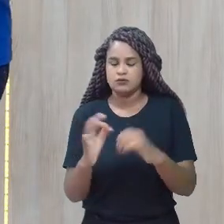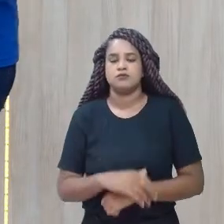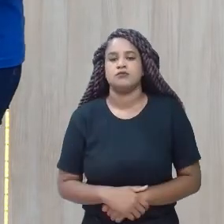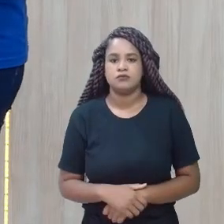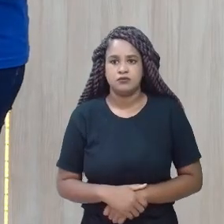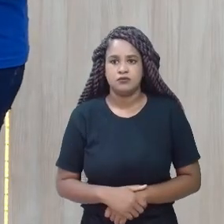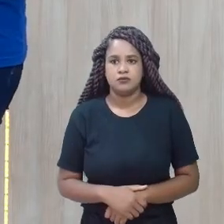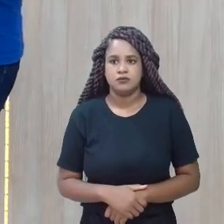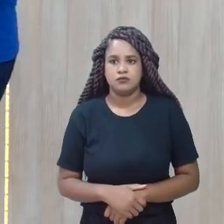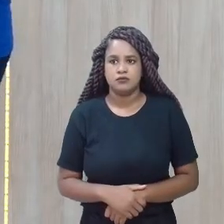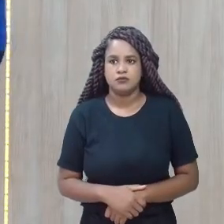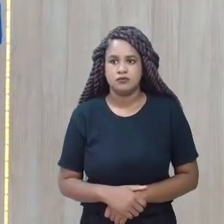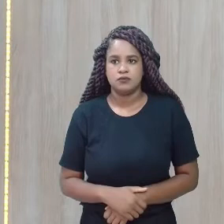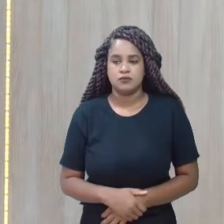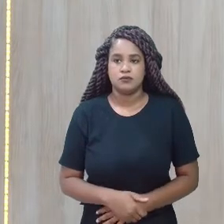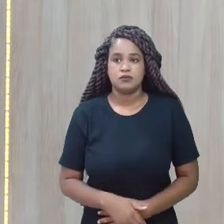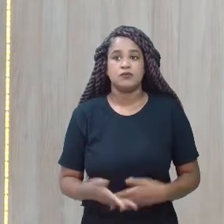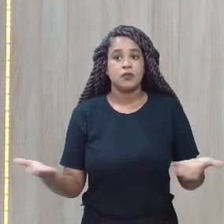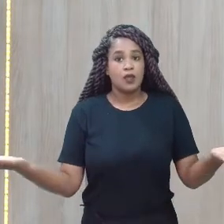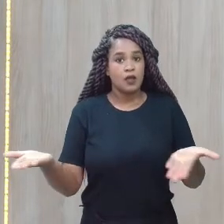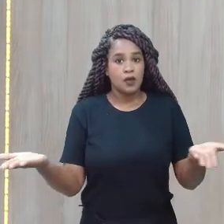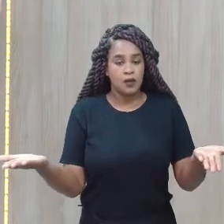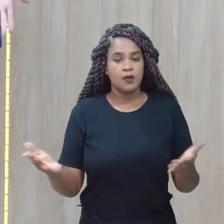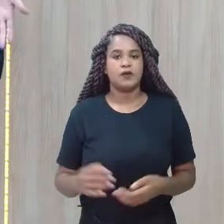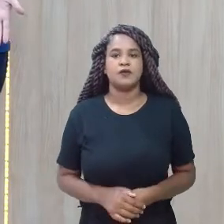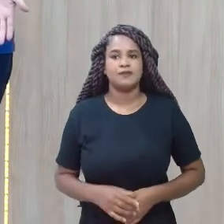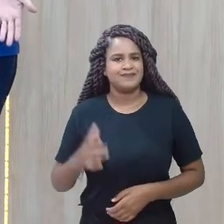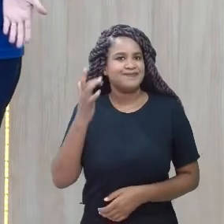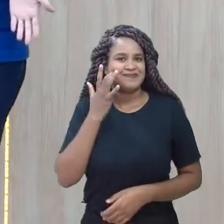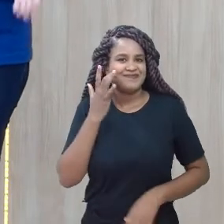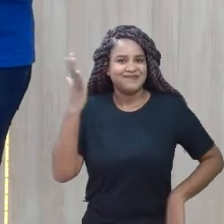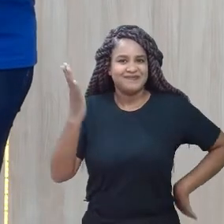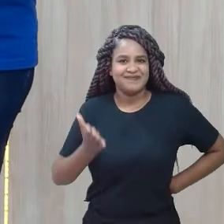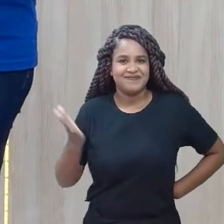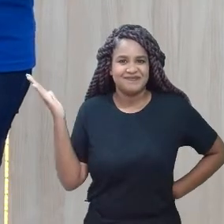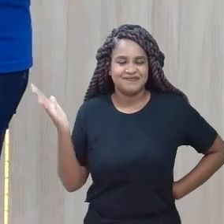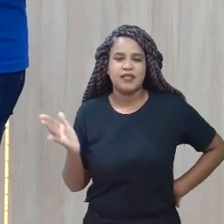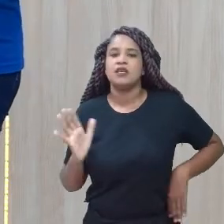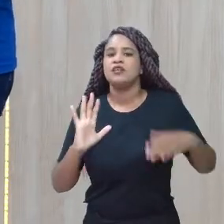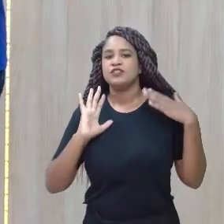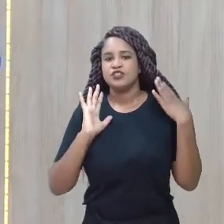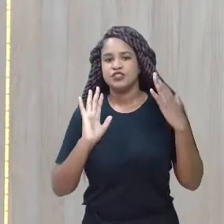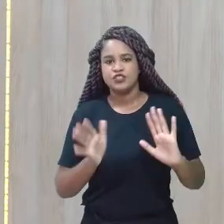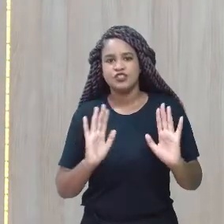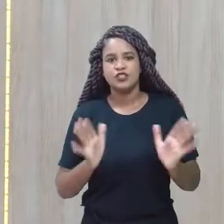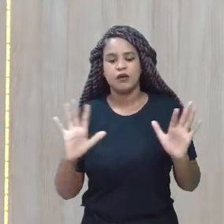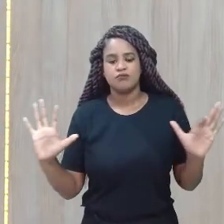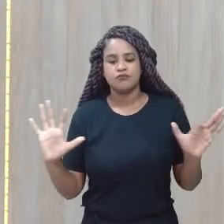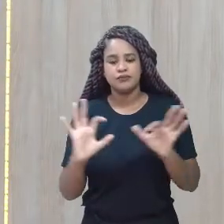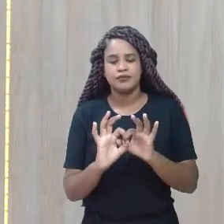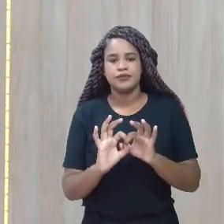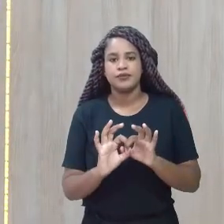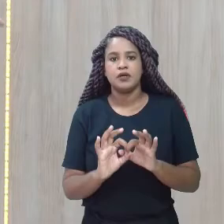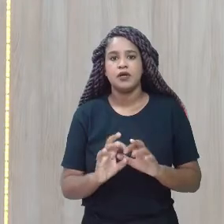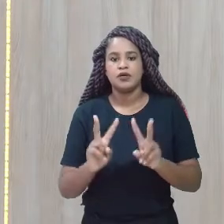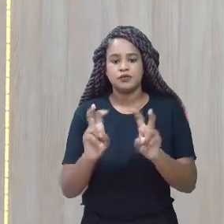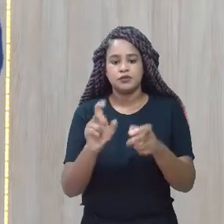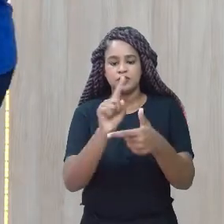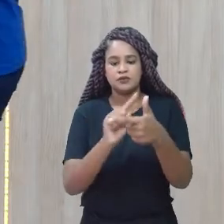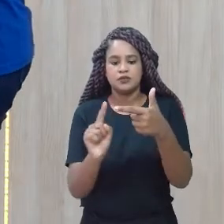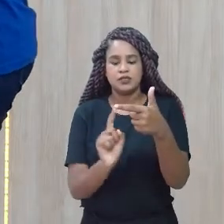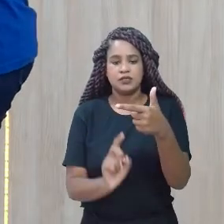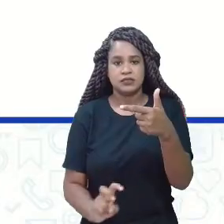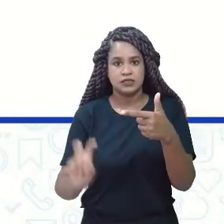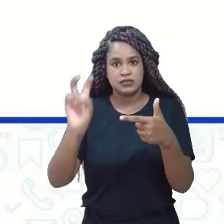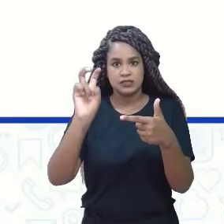bom? Próxima ideia, essa daí é fácil, né, gente? A gente já consegue associar no nosso dia a dia. Para dividir para 5,